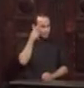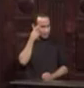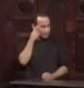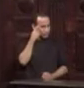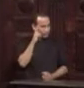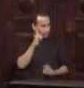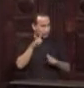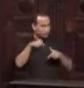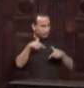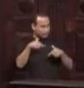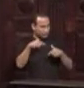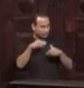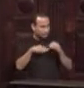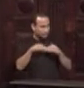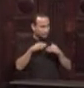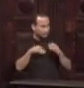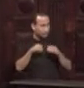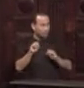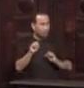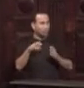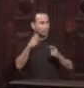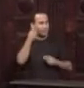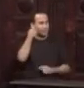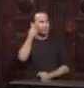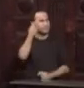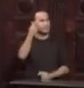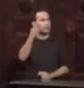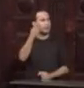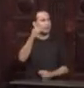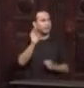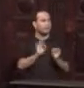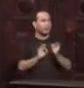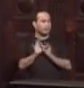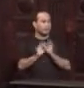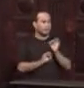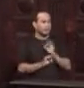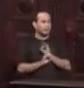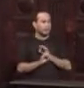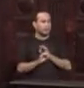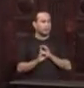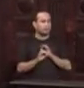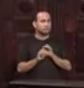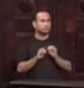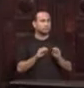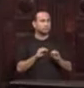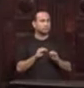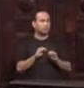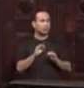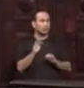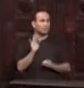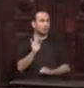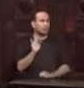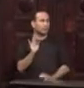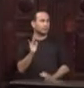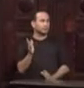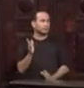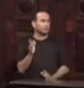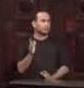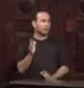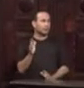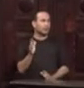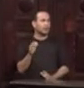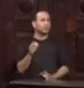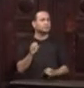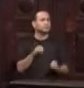da formação profissional ou é pensado em função da preparação para o ensino superior. Aí eu pergunto, e o ensino médio em si